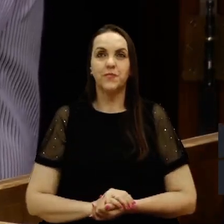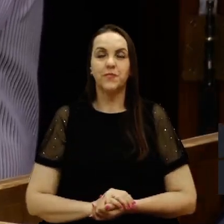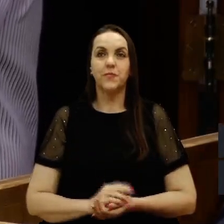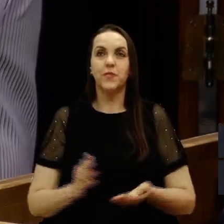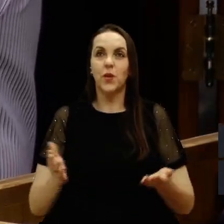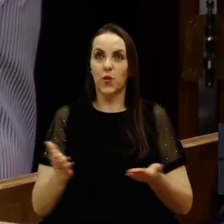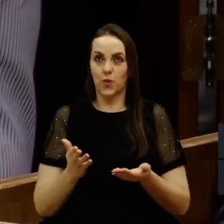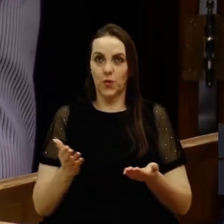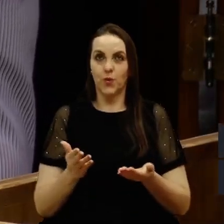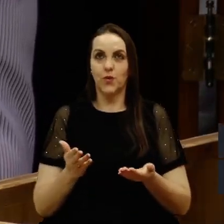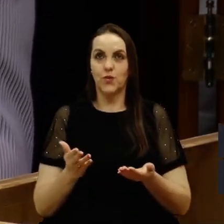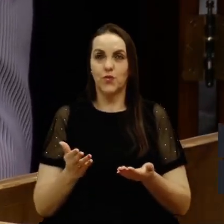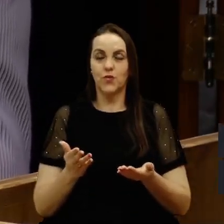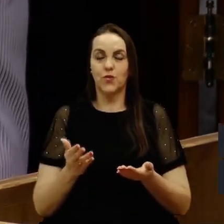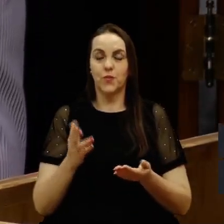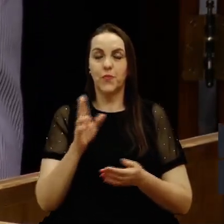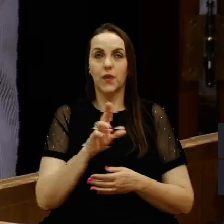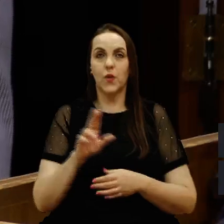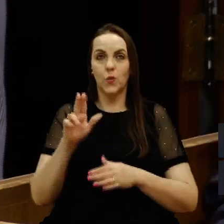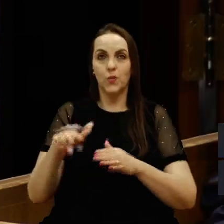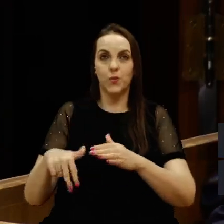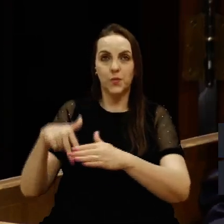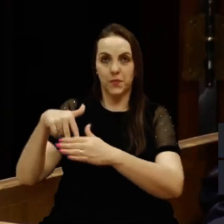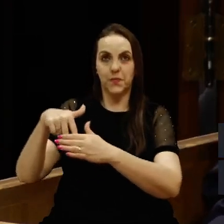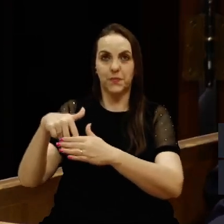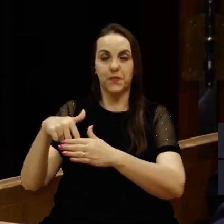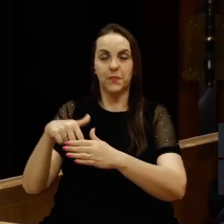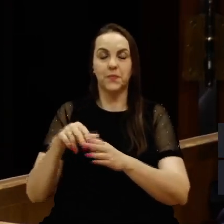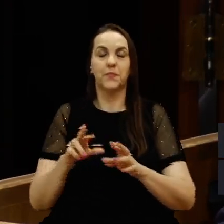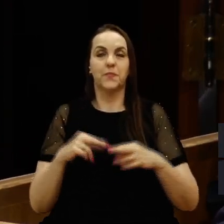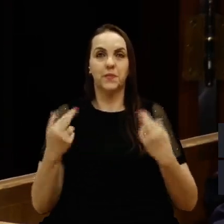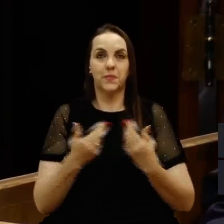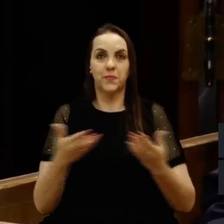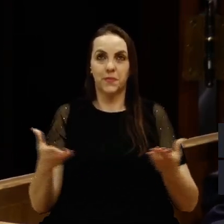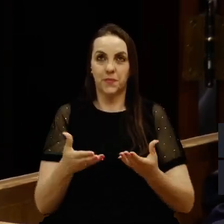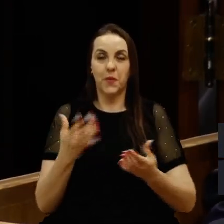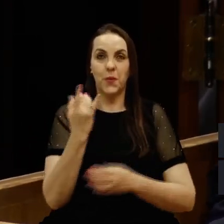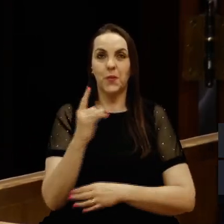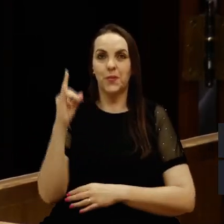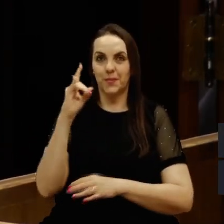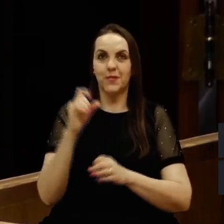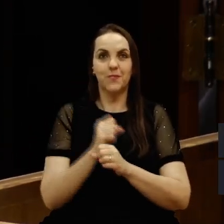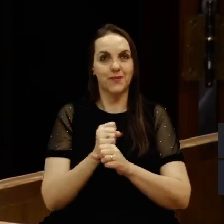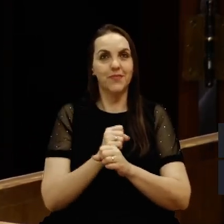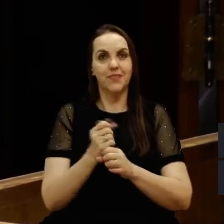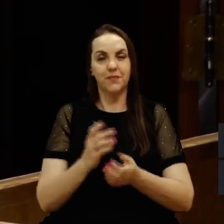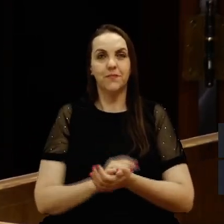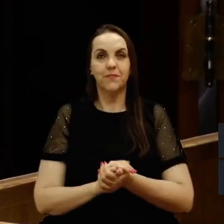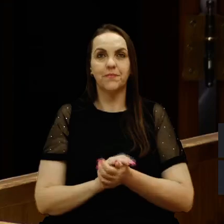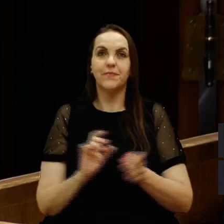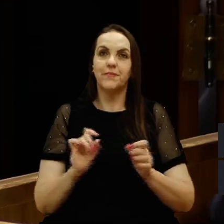Hoje quero ocupar esse espaço aqui do meu grande expediente, o último do ano, para